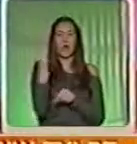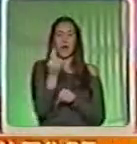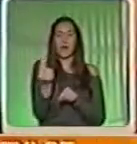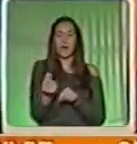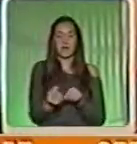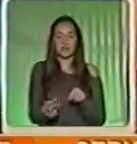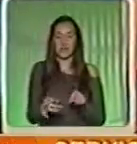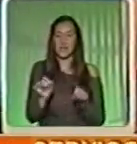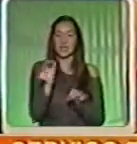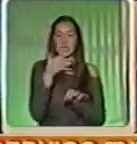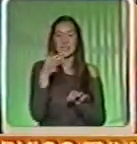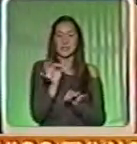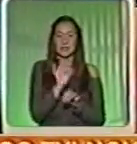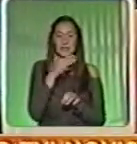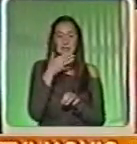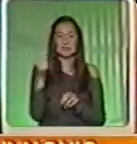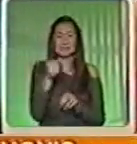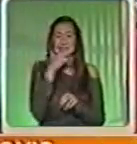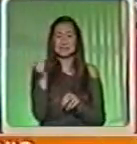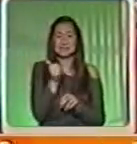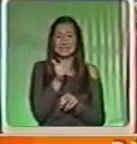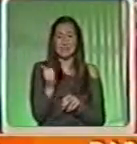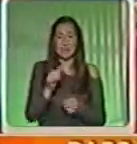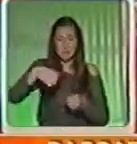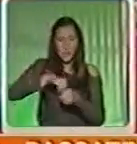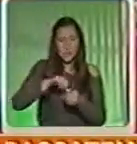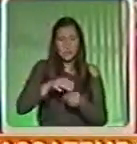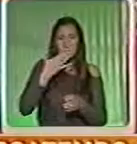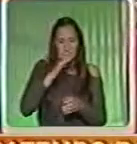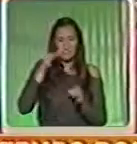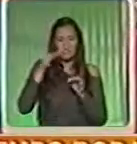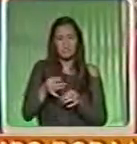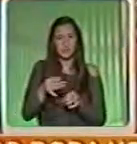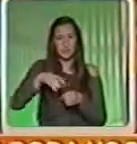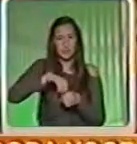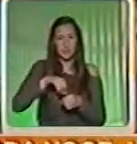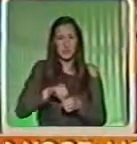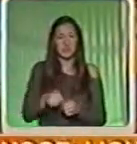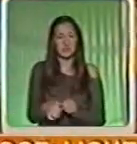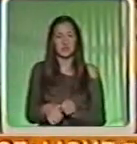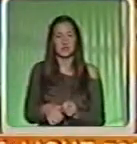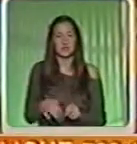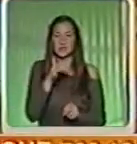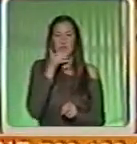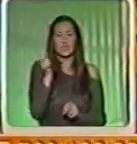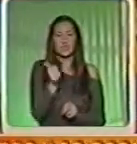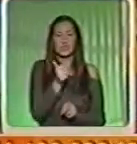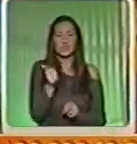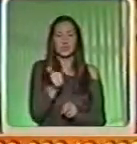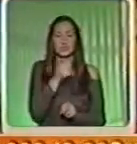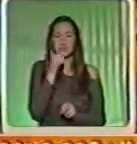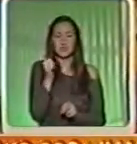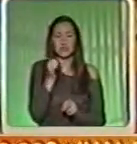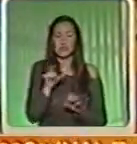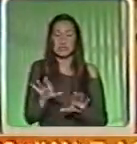Esta não. É lindíssima! Nem se consegue! É que o choro, isso parece mesmo mas choro! Mas não é maçapão, é massa de amêndoa! Aqui. E assim, é tão bonito que nem dá